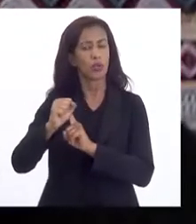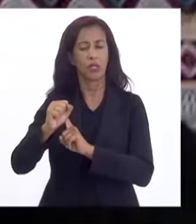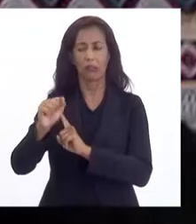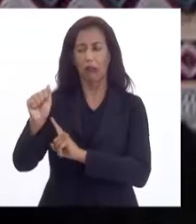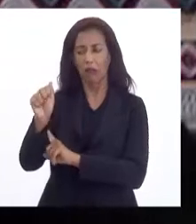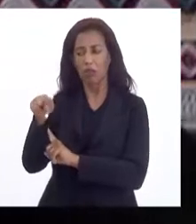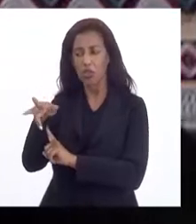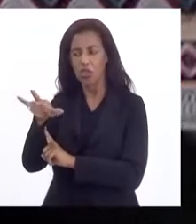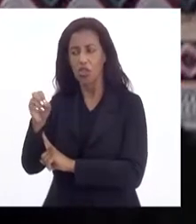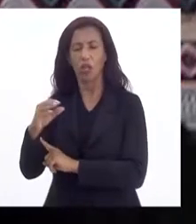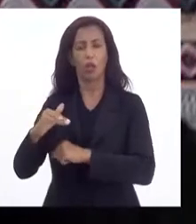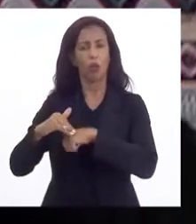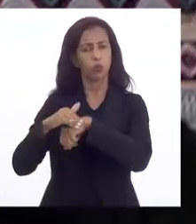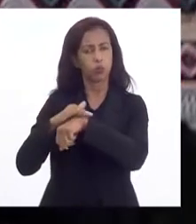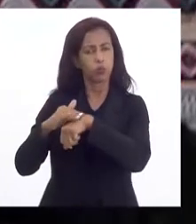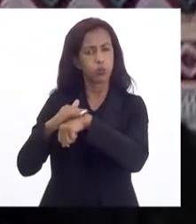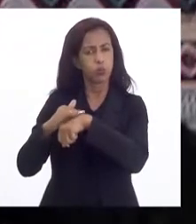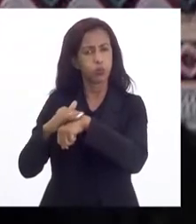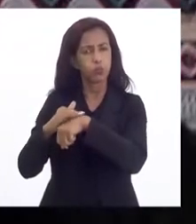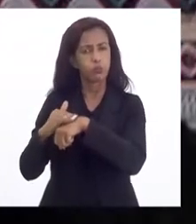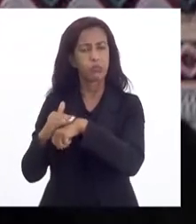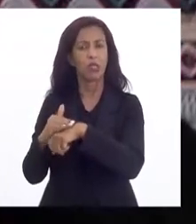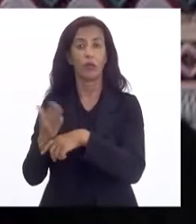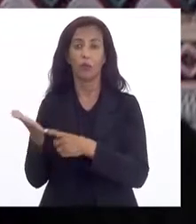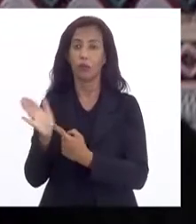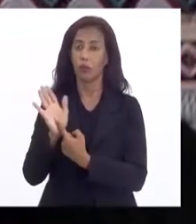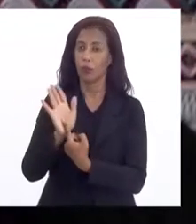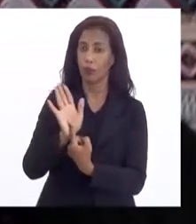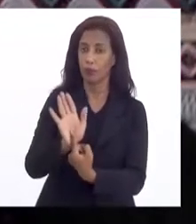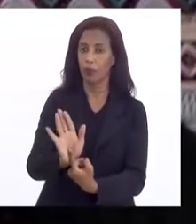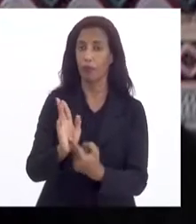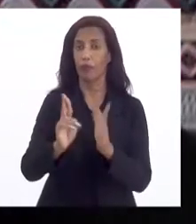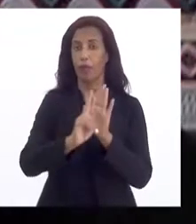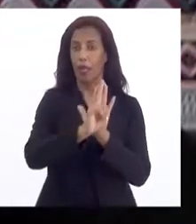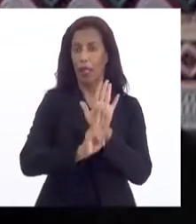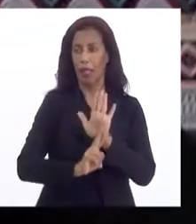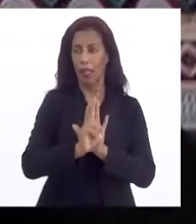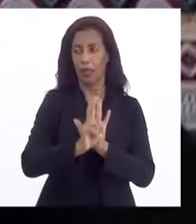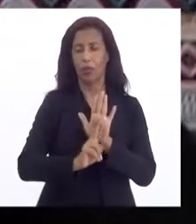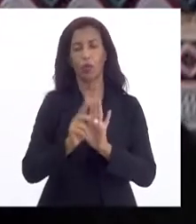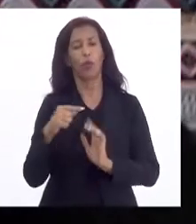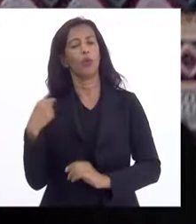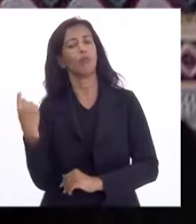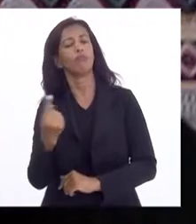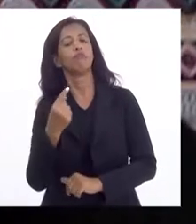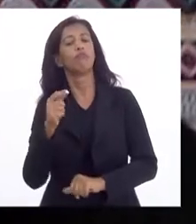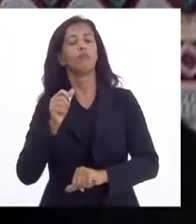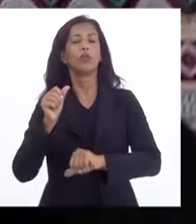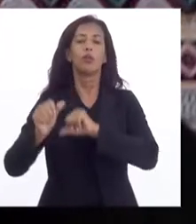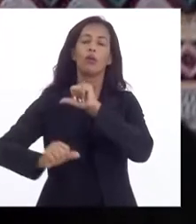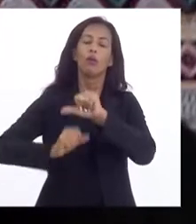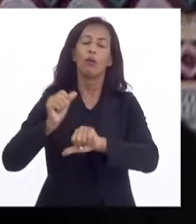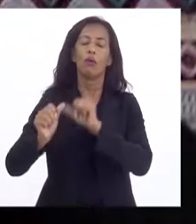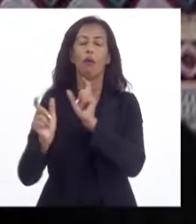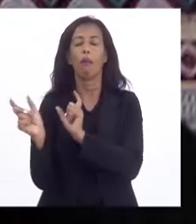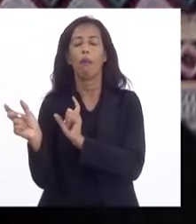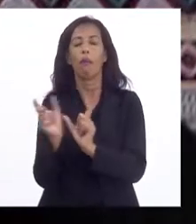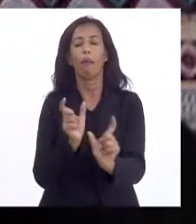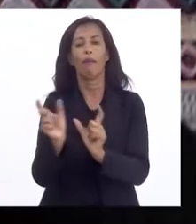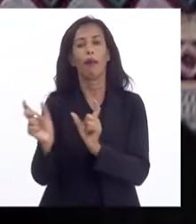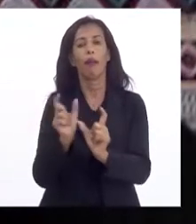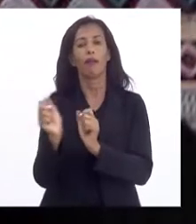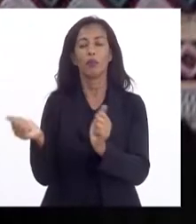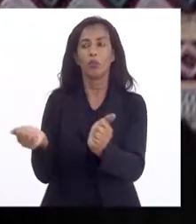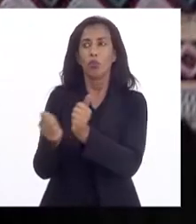longa conversa, foram apresentados relatórios, nós trocamos algumas palavras com o deputado